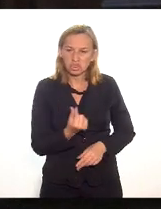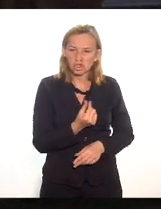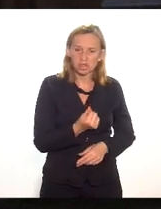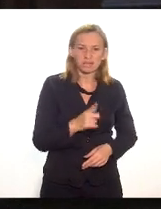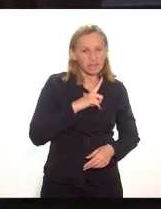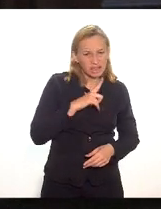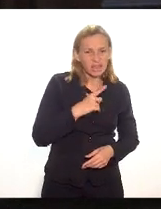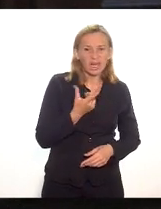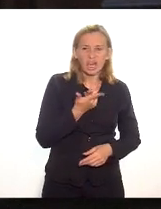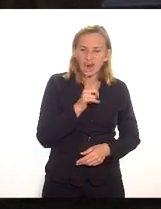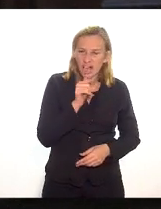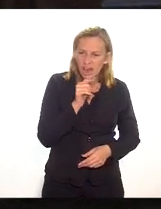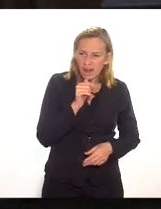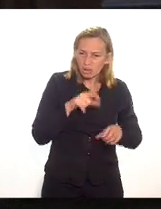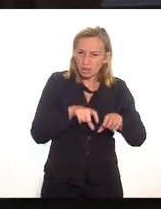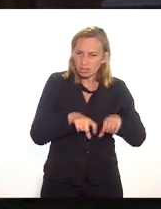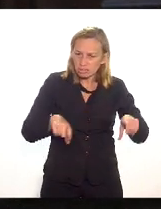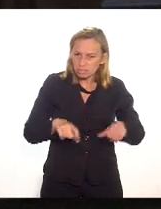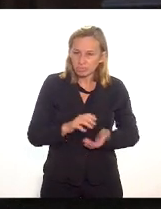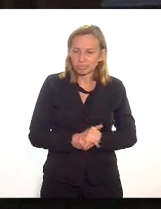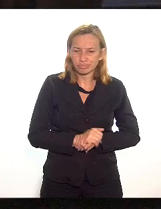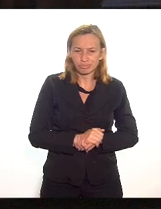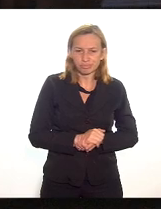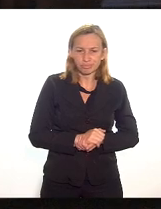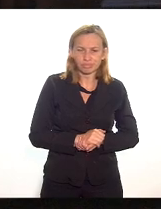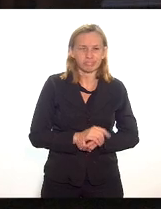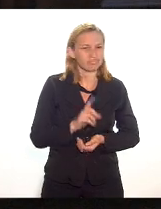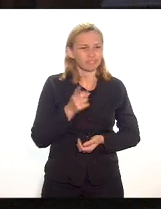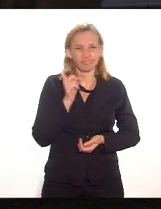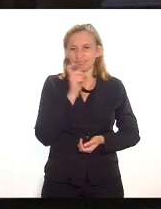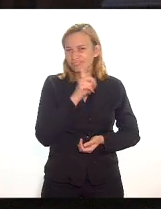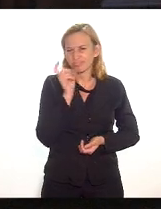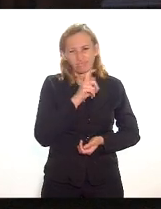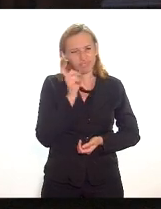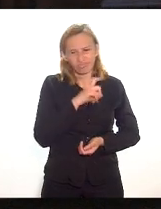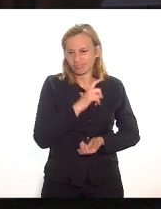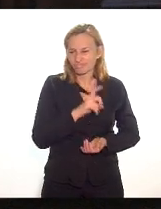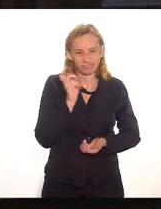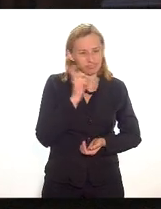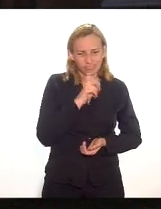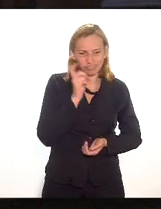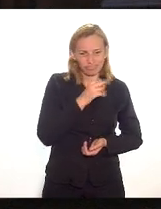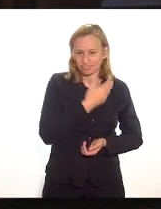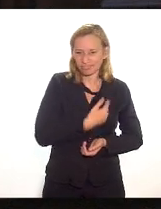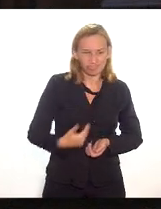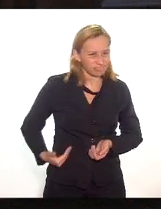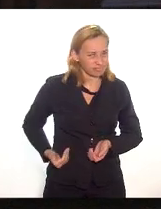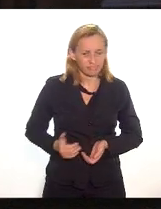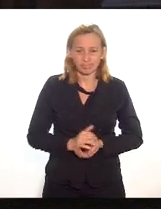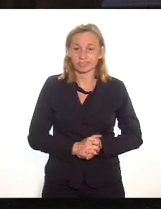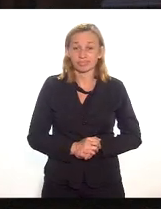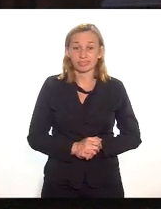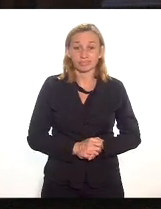água encanada, companheiros? Isso é balela do governador